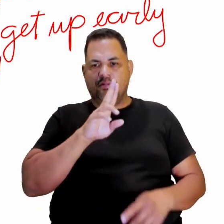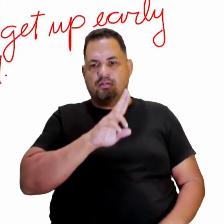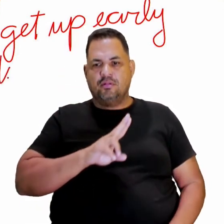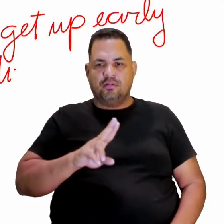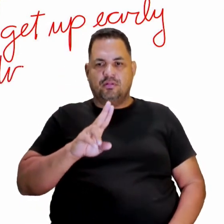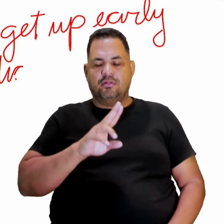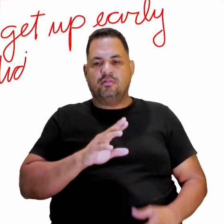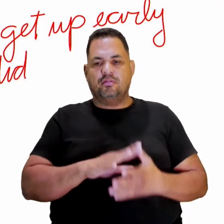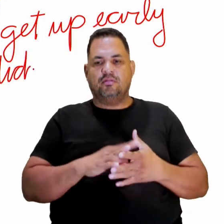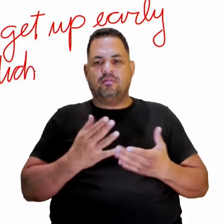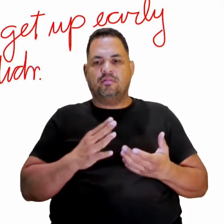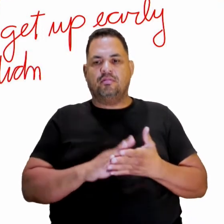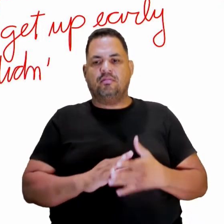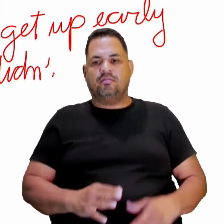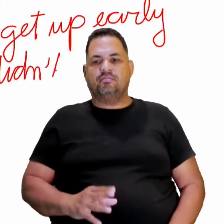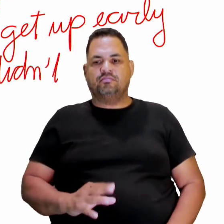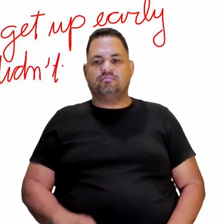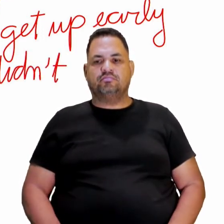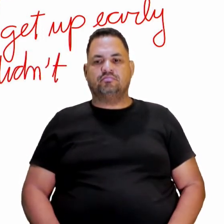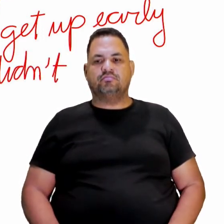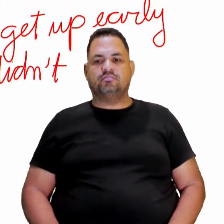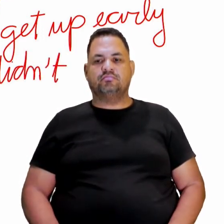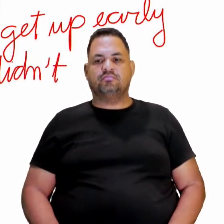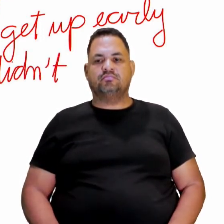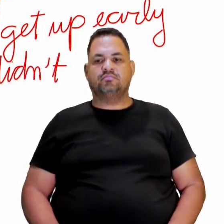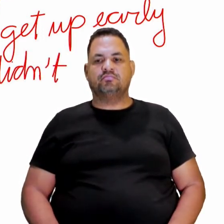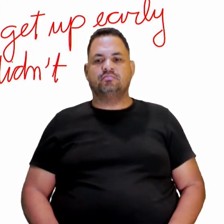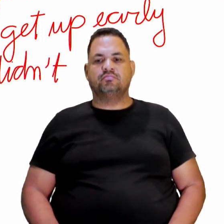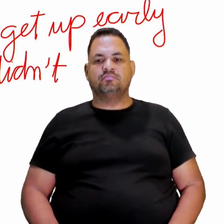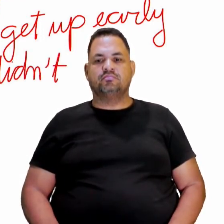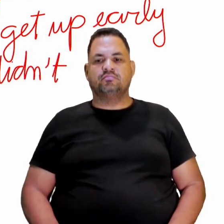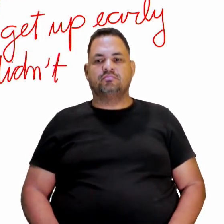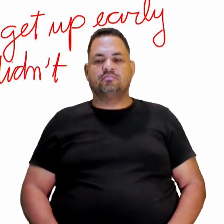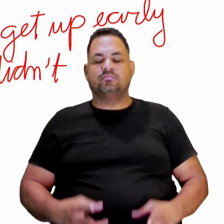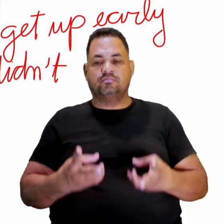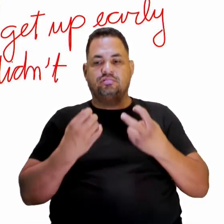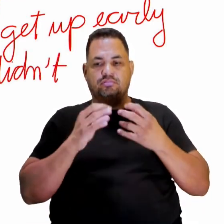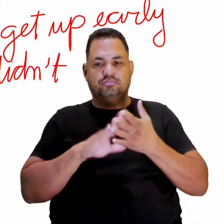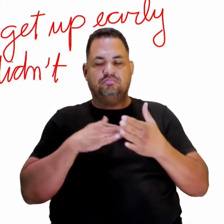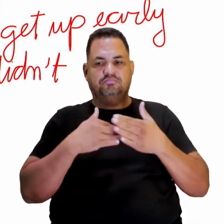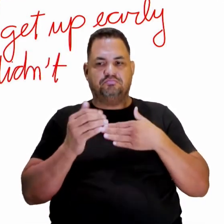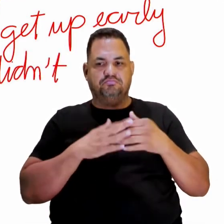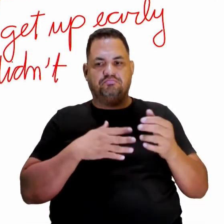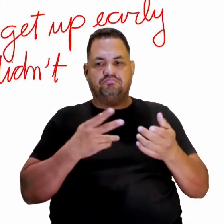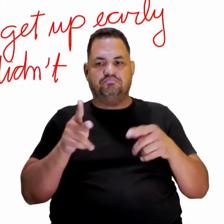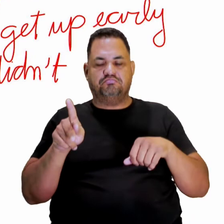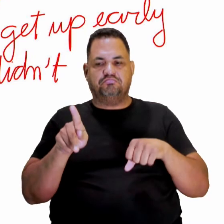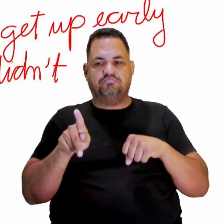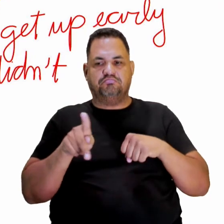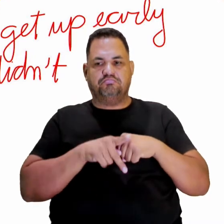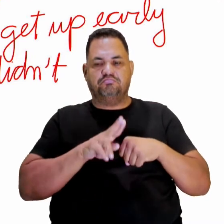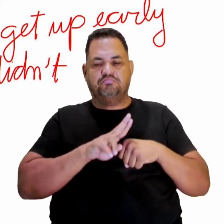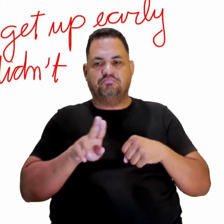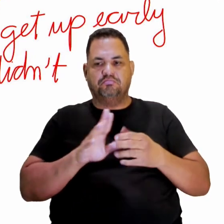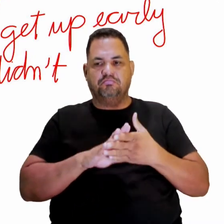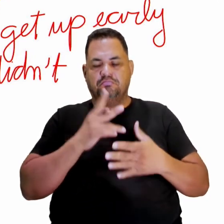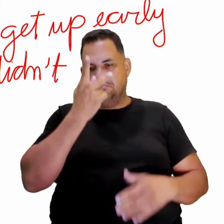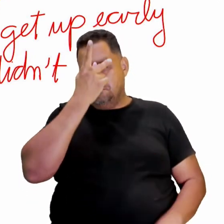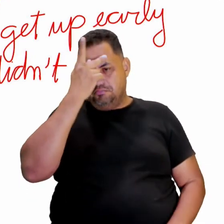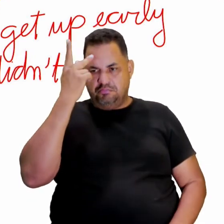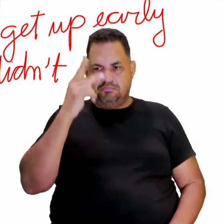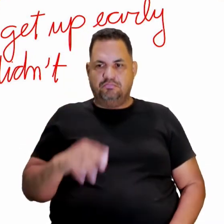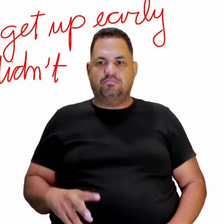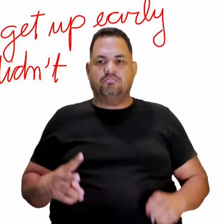meu auxiliar, que é fixo para todo mundo, com qualquer pronome pessoal, você percebe? I didn't, you didn't, tanto faz. E o